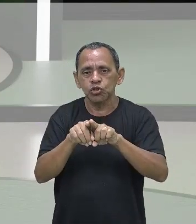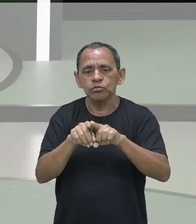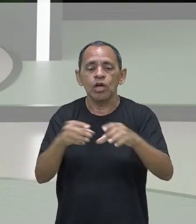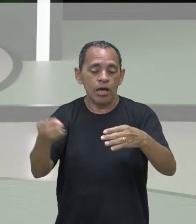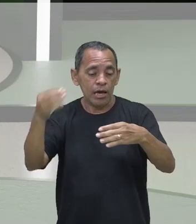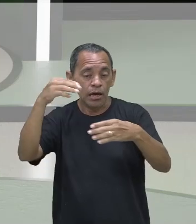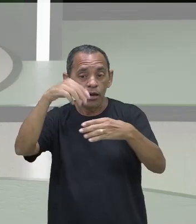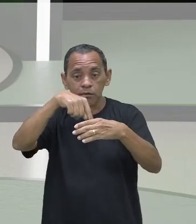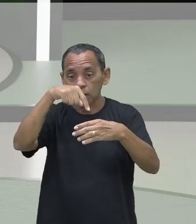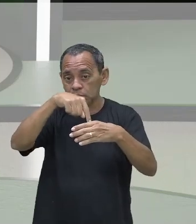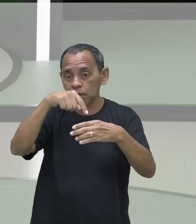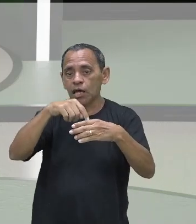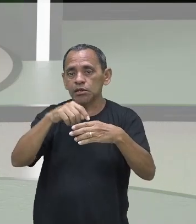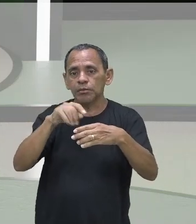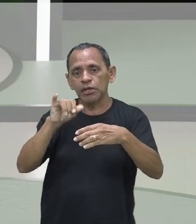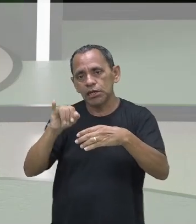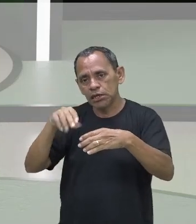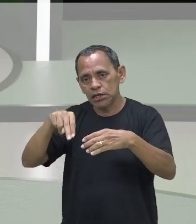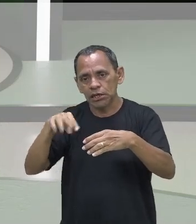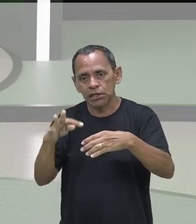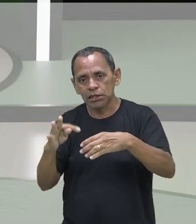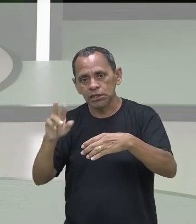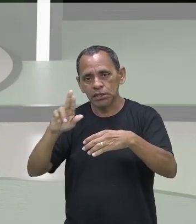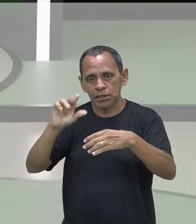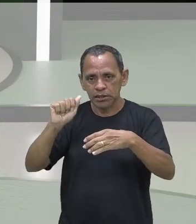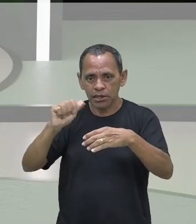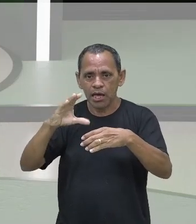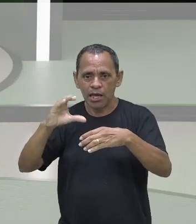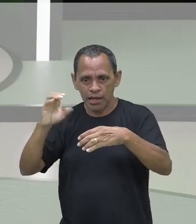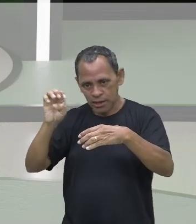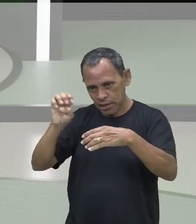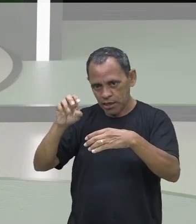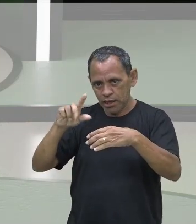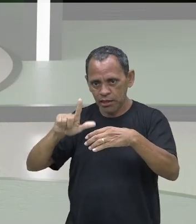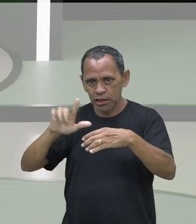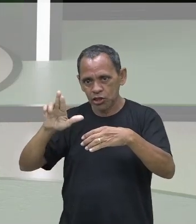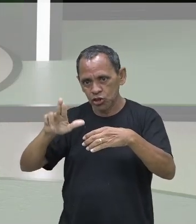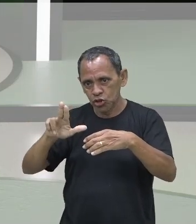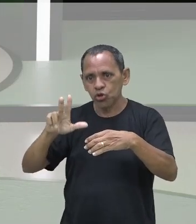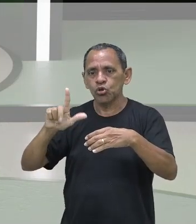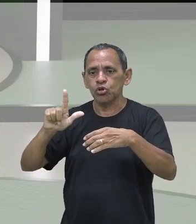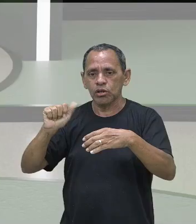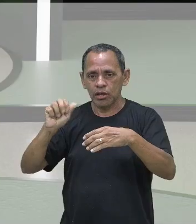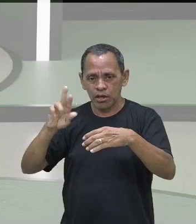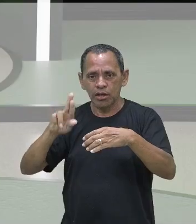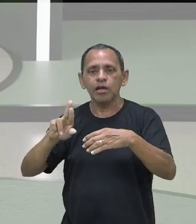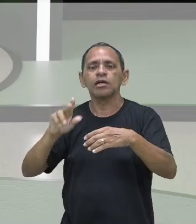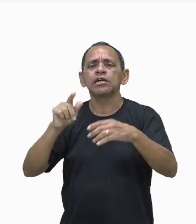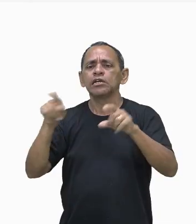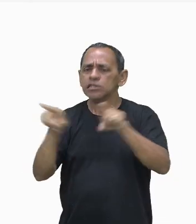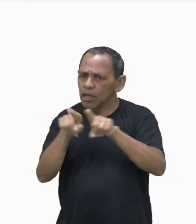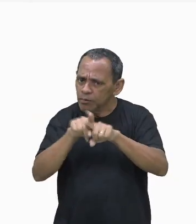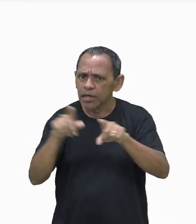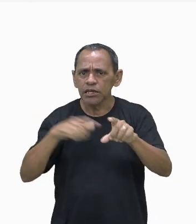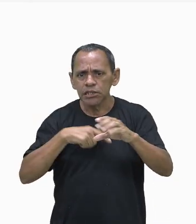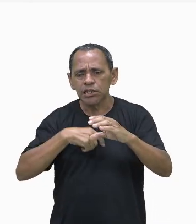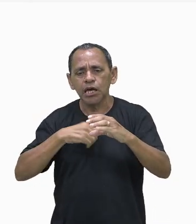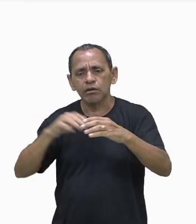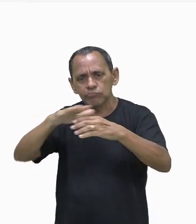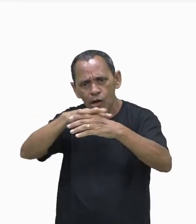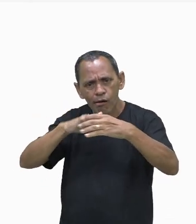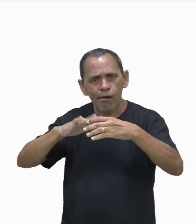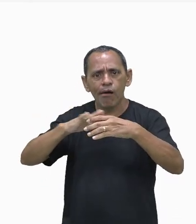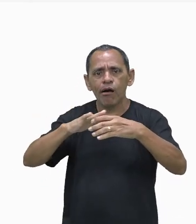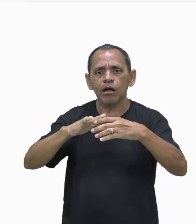essa movimentação aí, conforme nós podemos ver nessa ilustração. Tá bom? Então vamos ver aí sobre essa permeabilidade